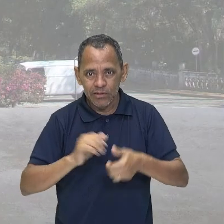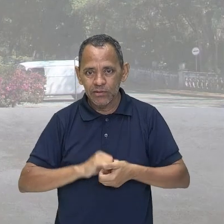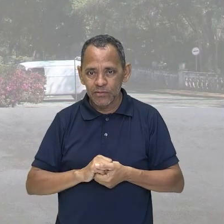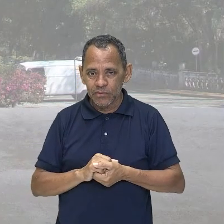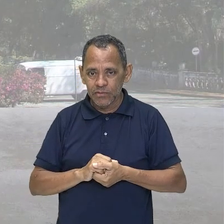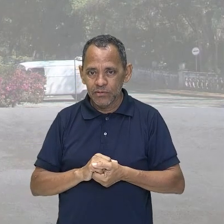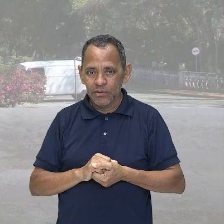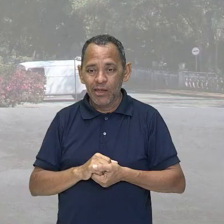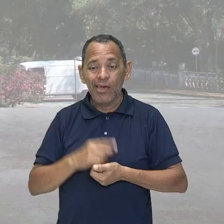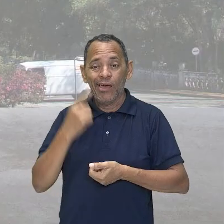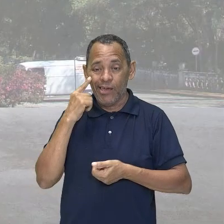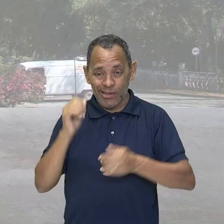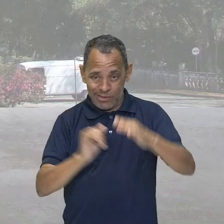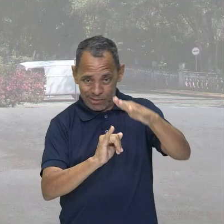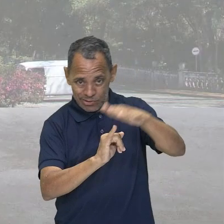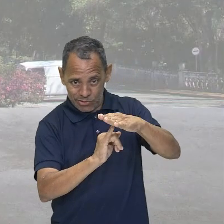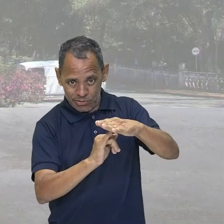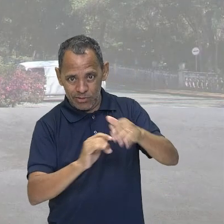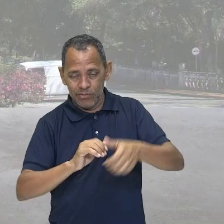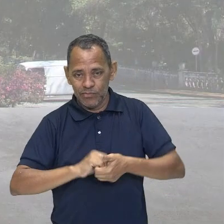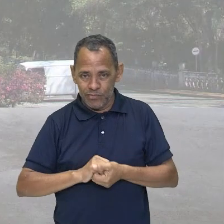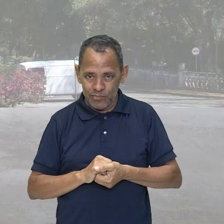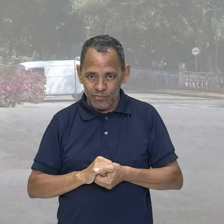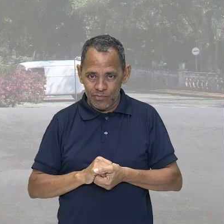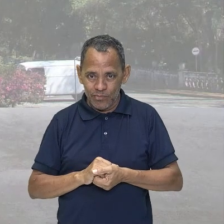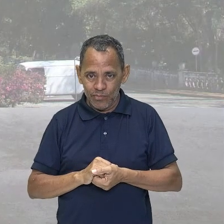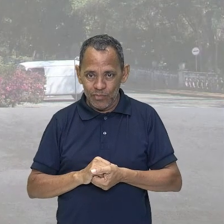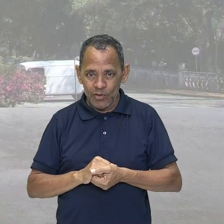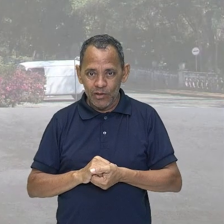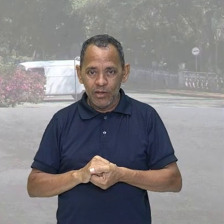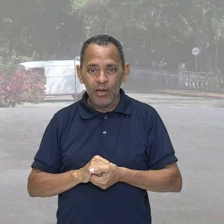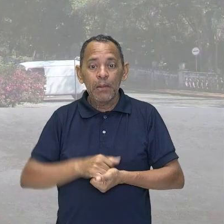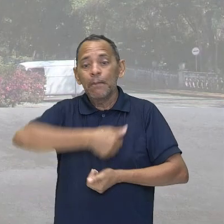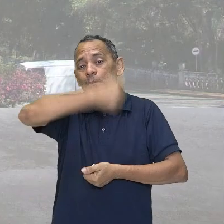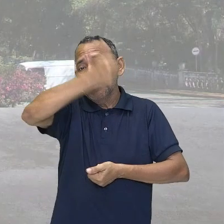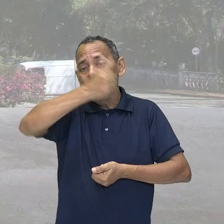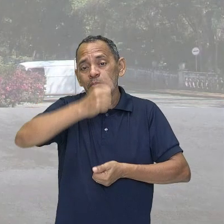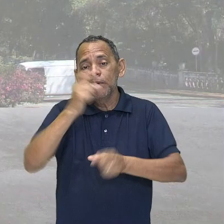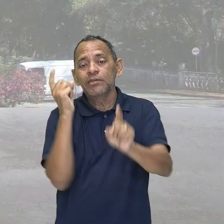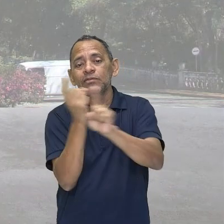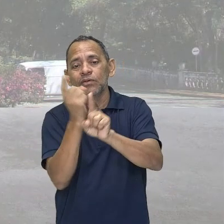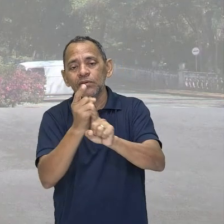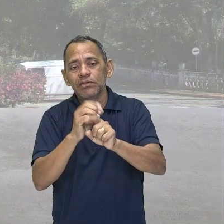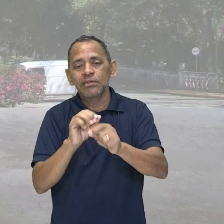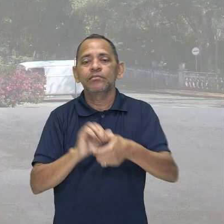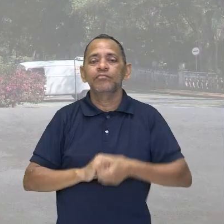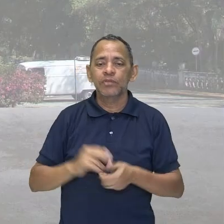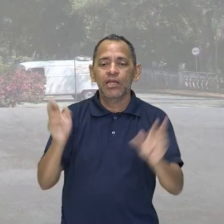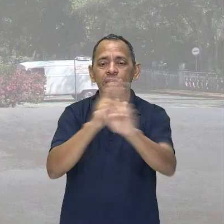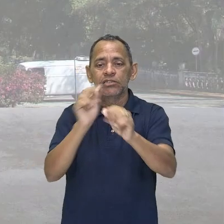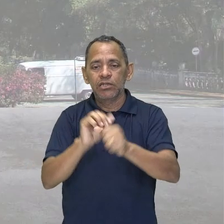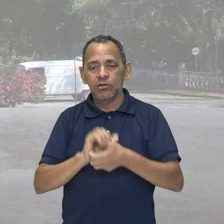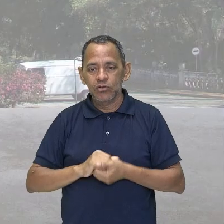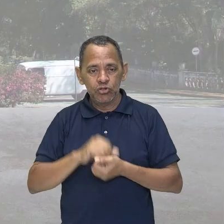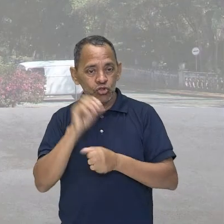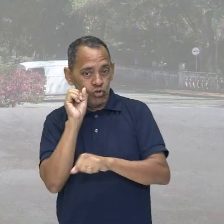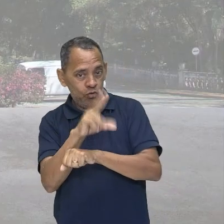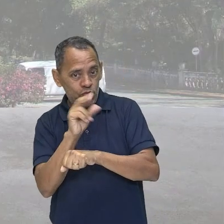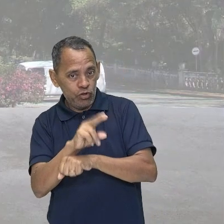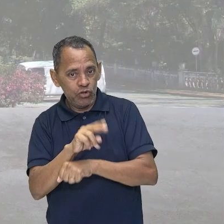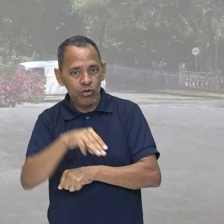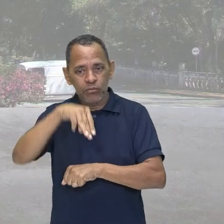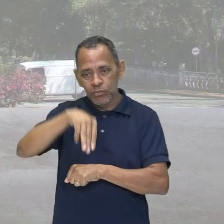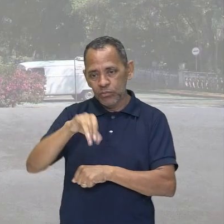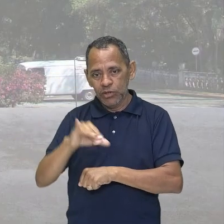esta instituição pioneira na identificação da relação do vírus com a microcefalia,